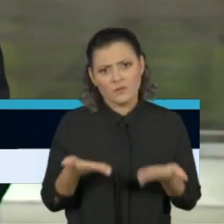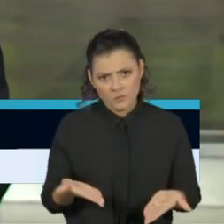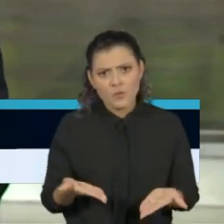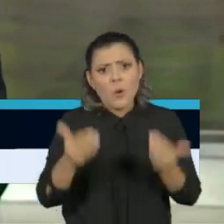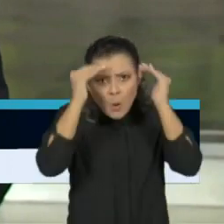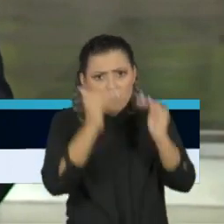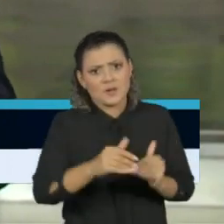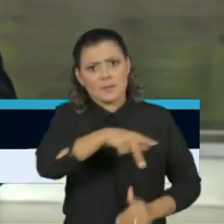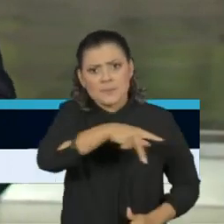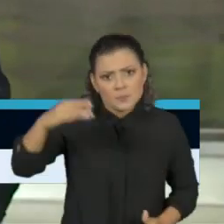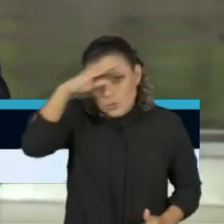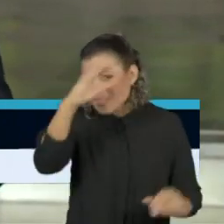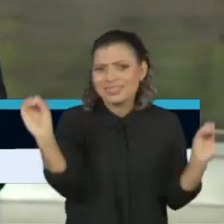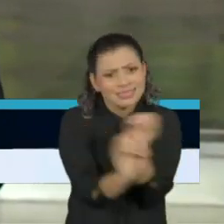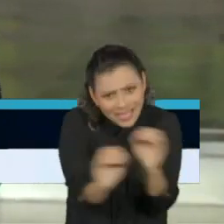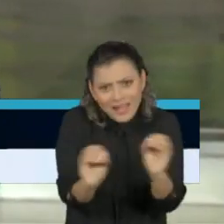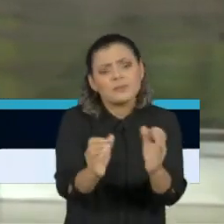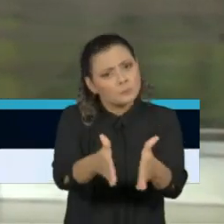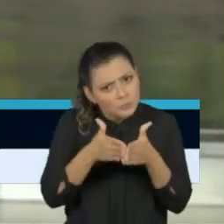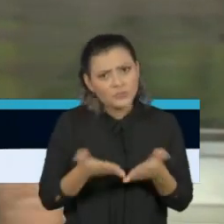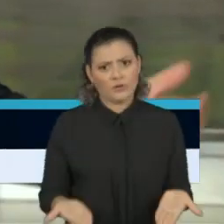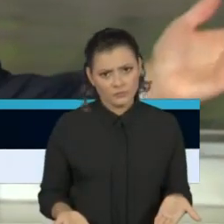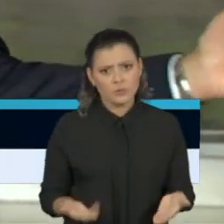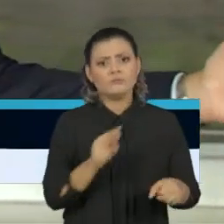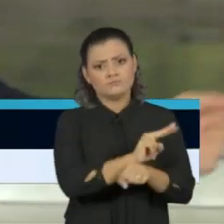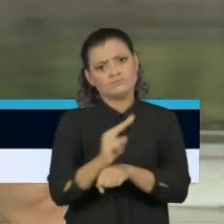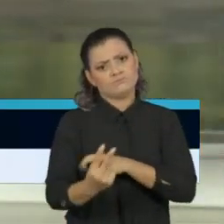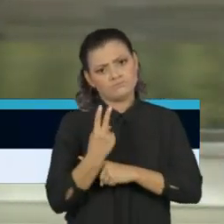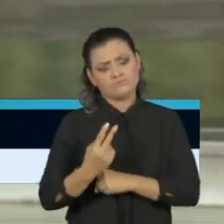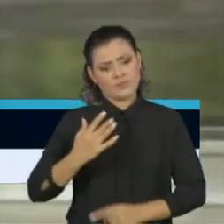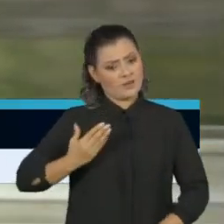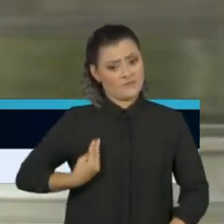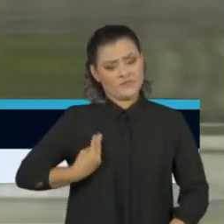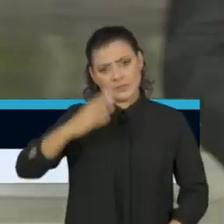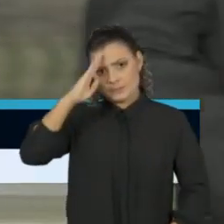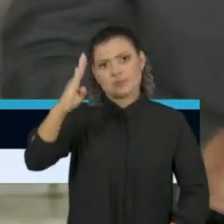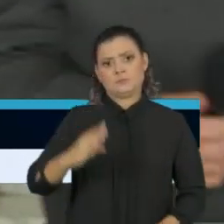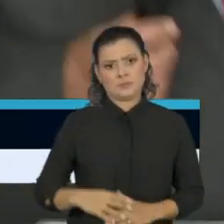ao coronavírus e na preservação da vida. Dr. German.